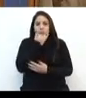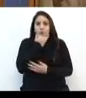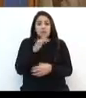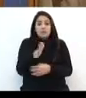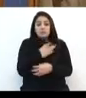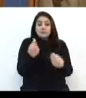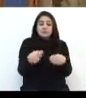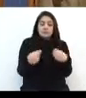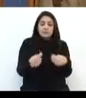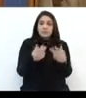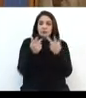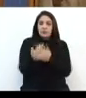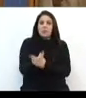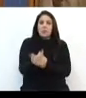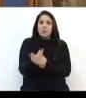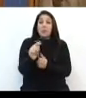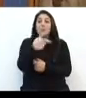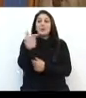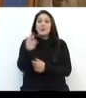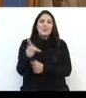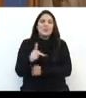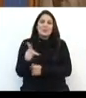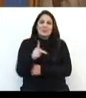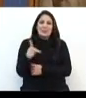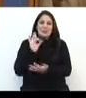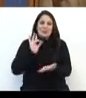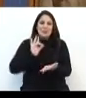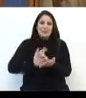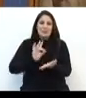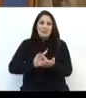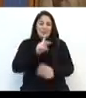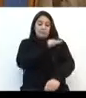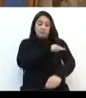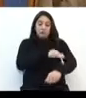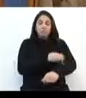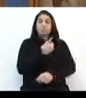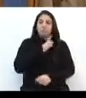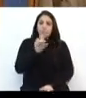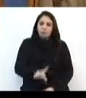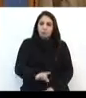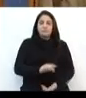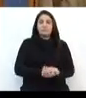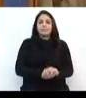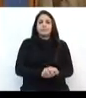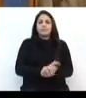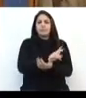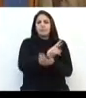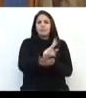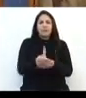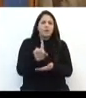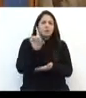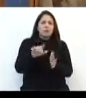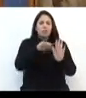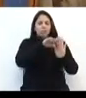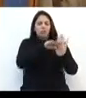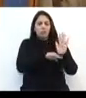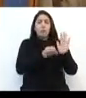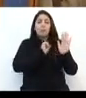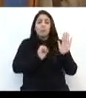justificada, como os demais do quadro magistério têm esses direitos, e demais direitos, que eu poderia elencar aqui